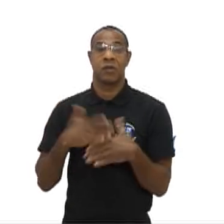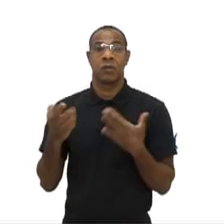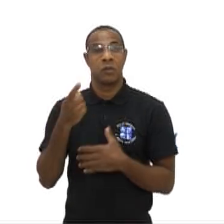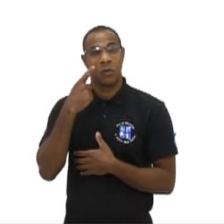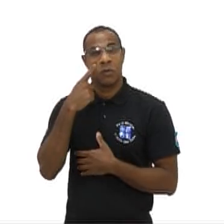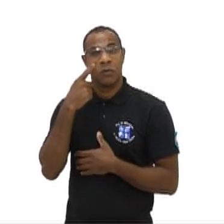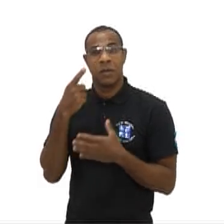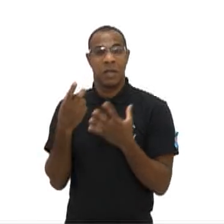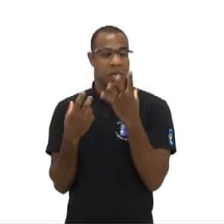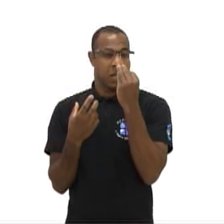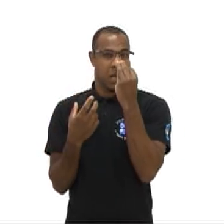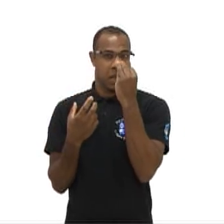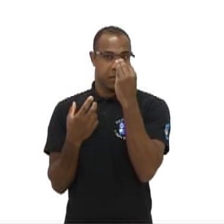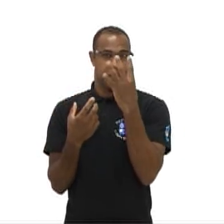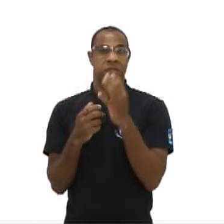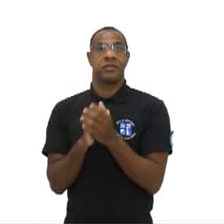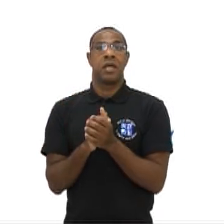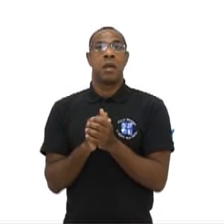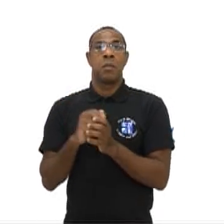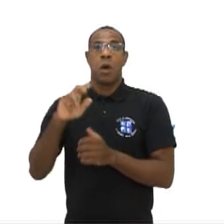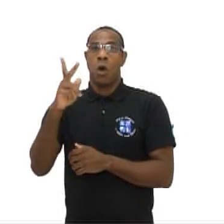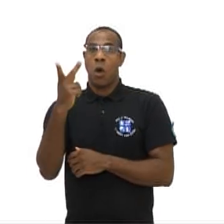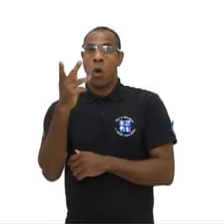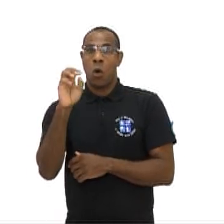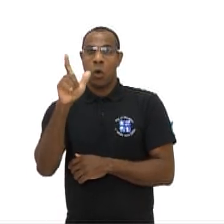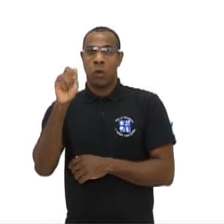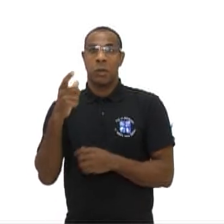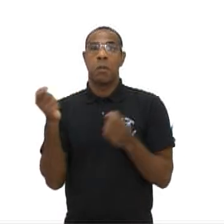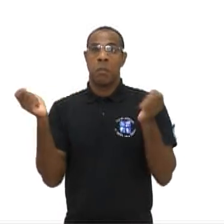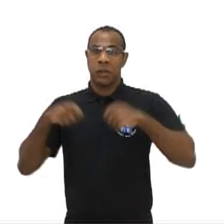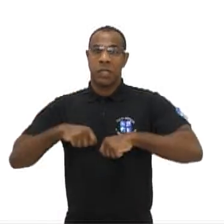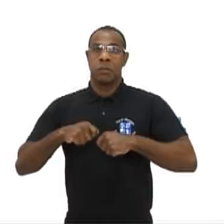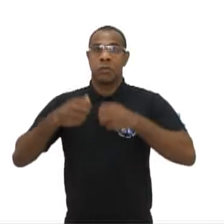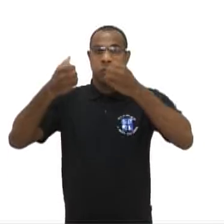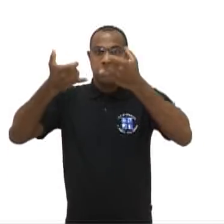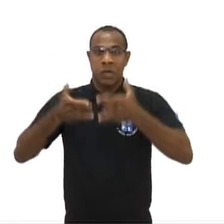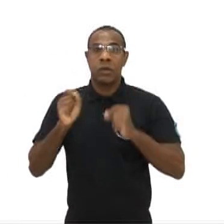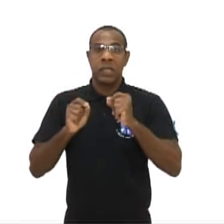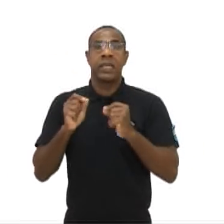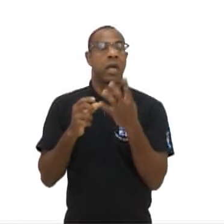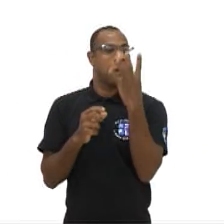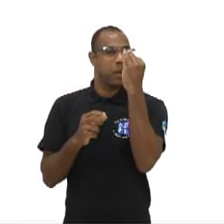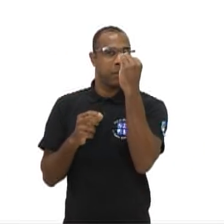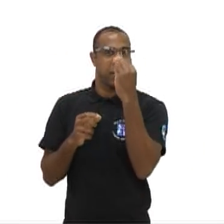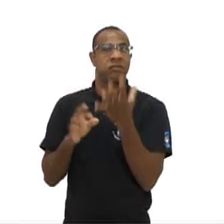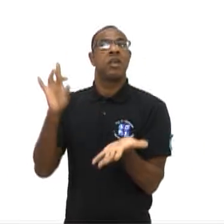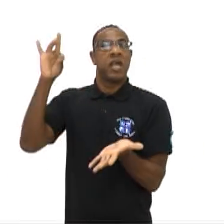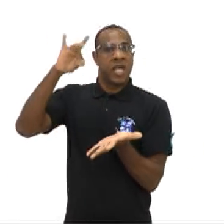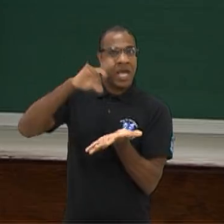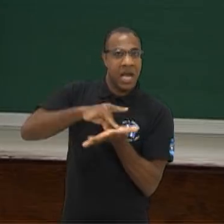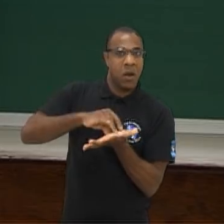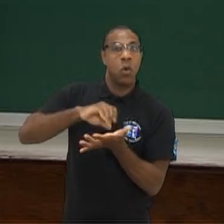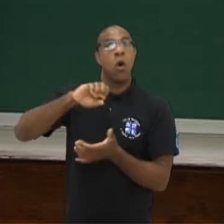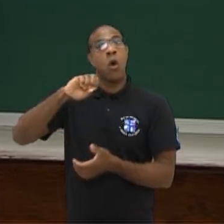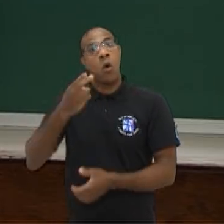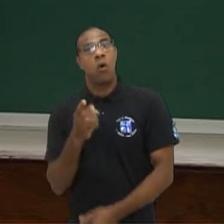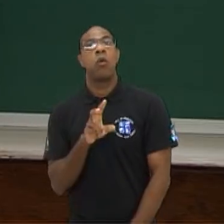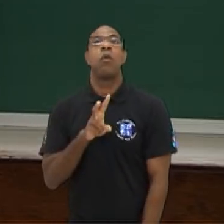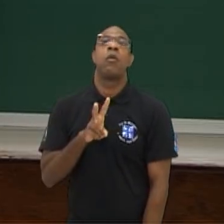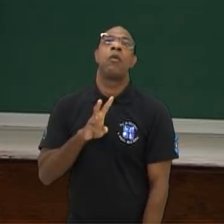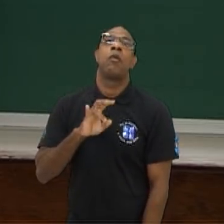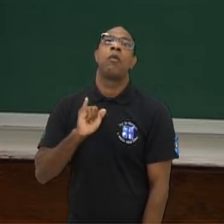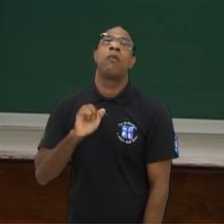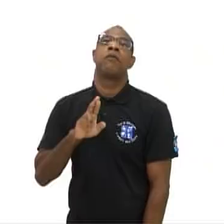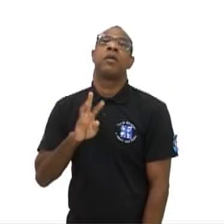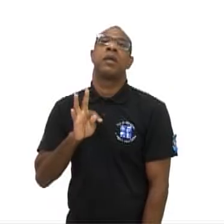analisamos uma imagem formada por um holograma, podemos definir que é uma imagem real ou virtual? Então, um tempinho para vocês pensarem